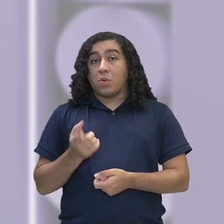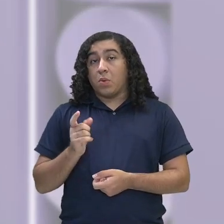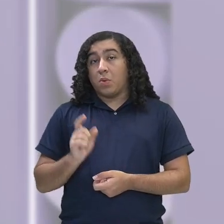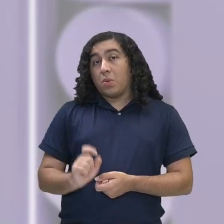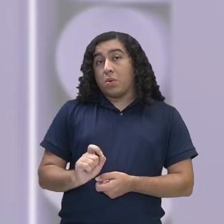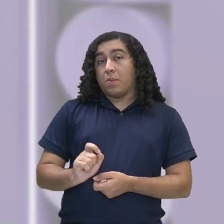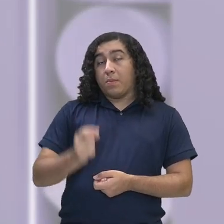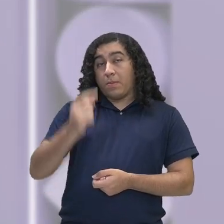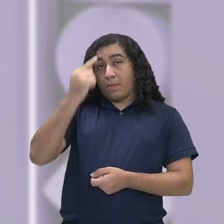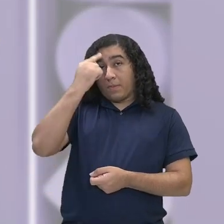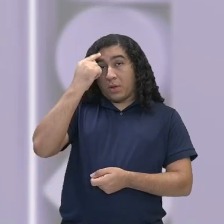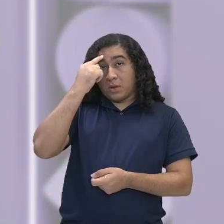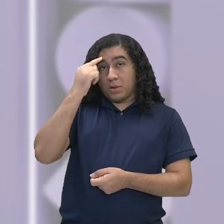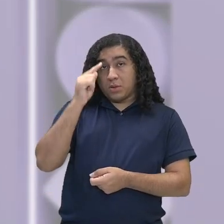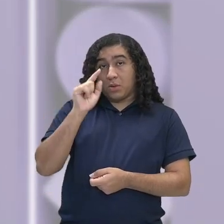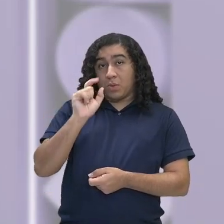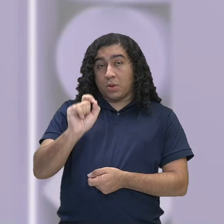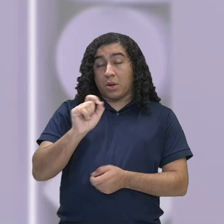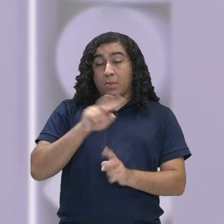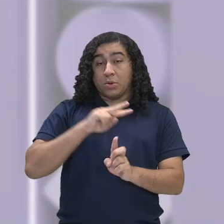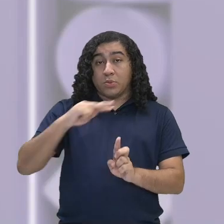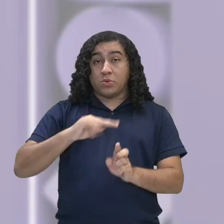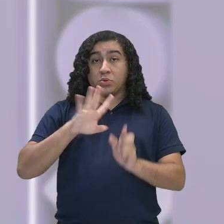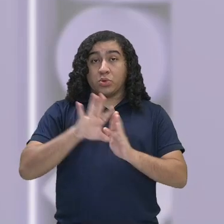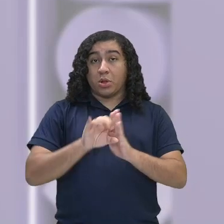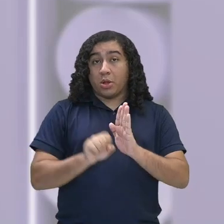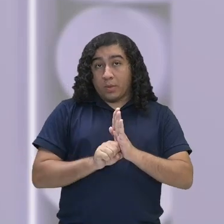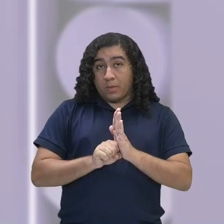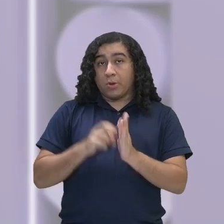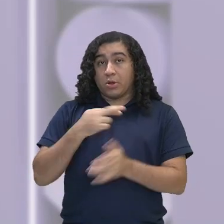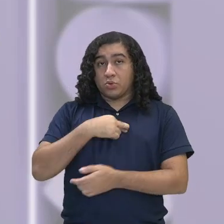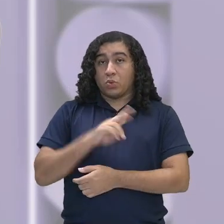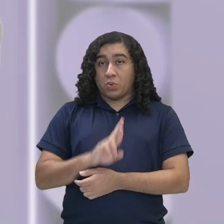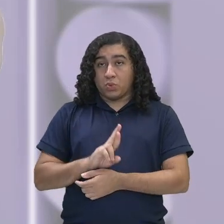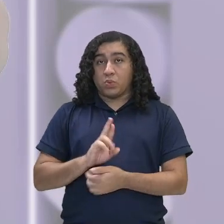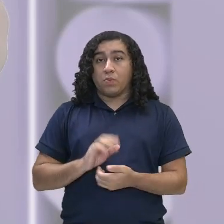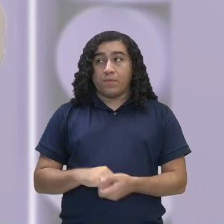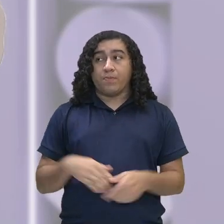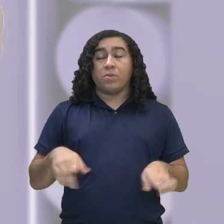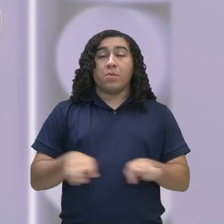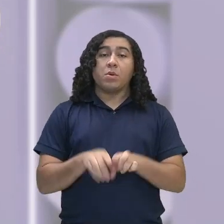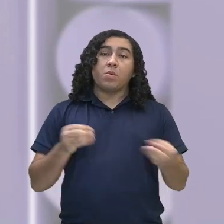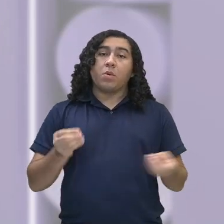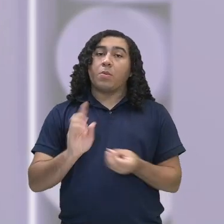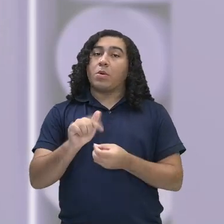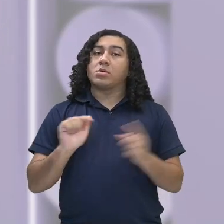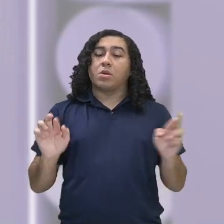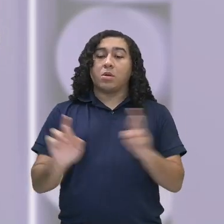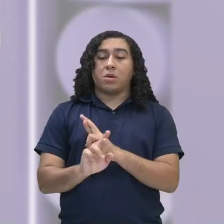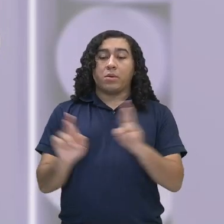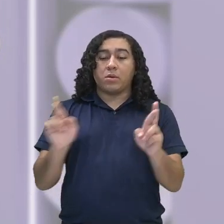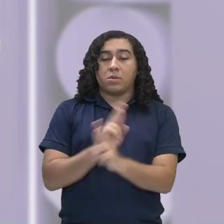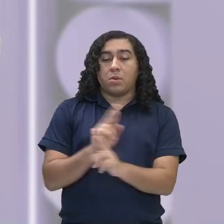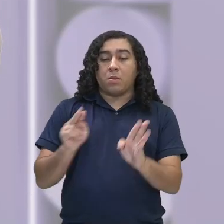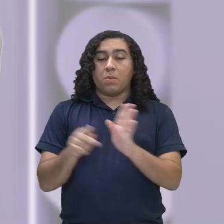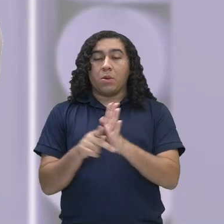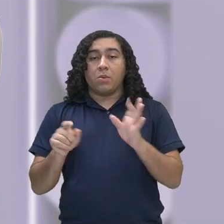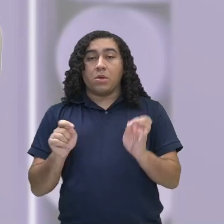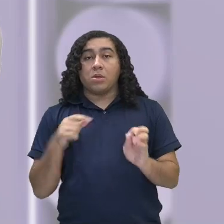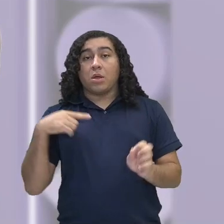dimensão do símbolo, do simbolismo na vida religiosa, como é que isso se relaciona com as